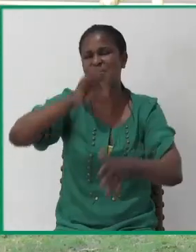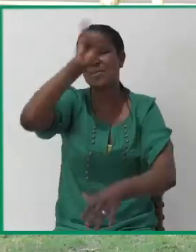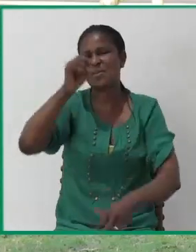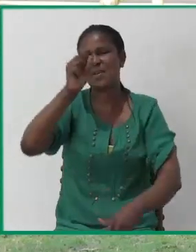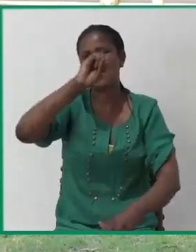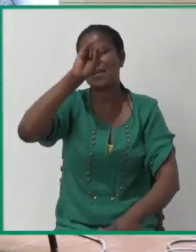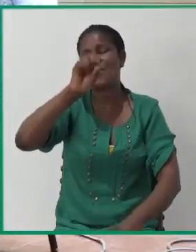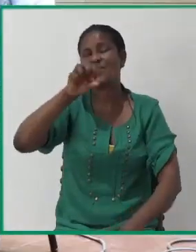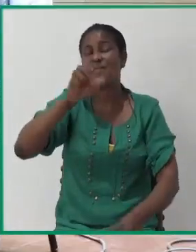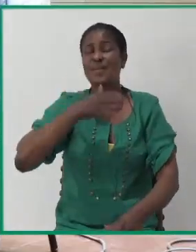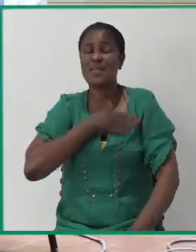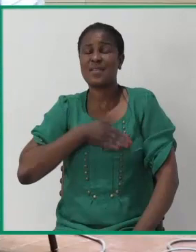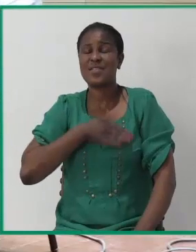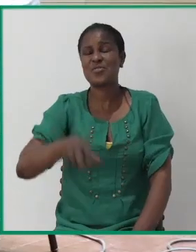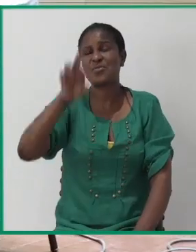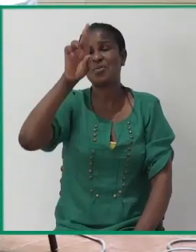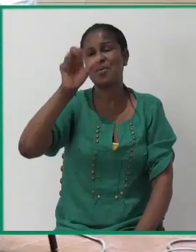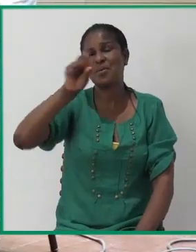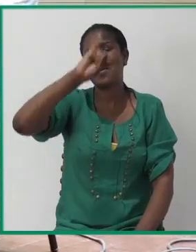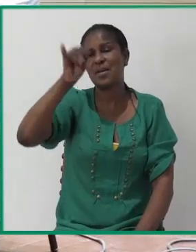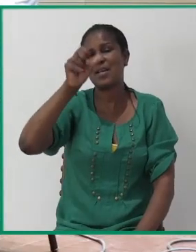próxima.